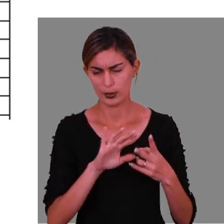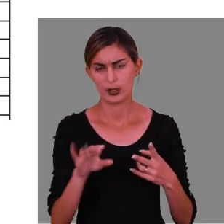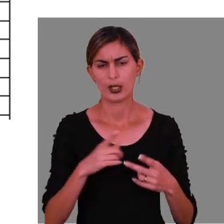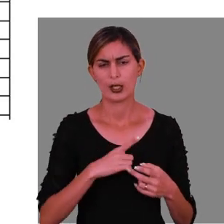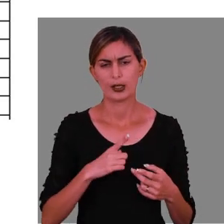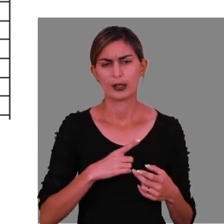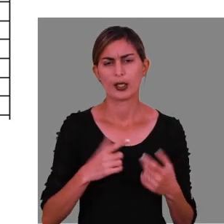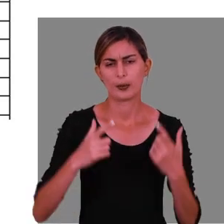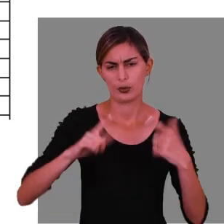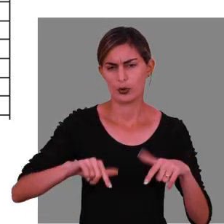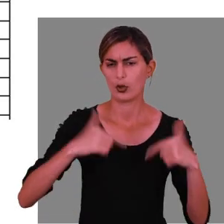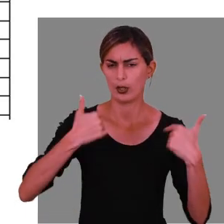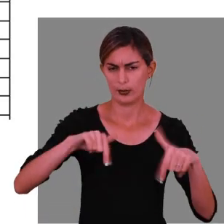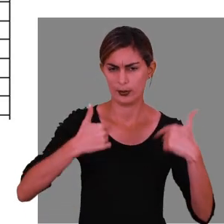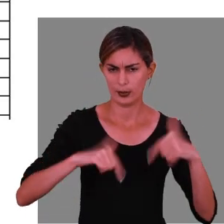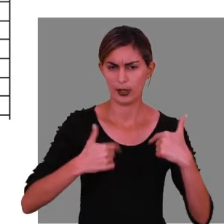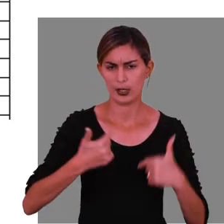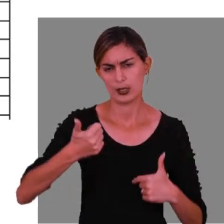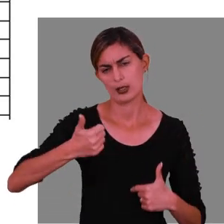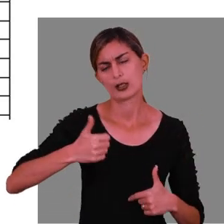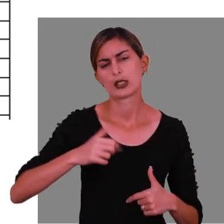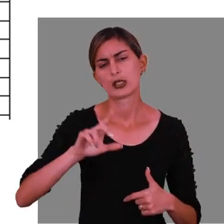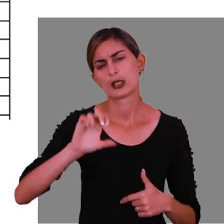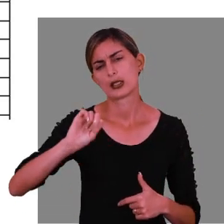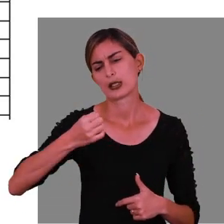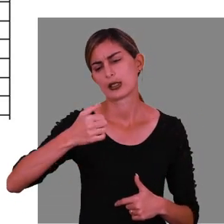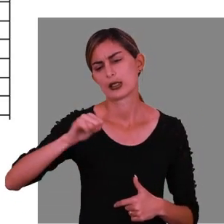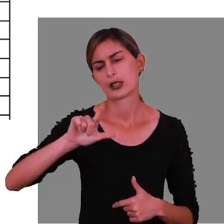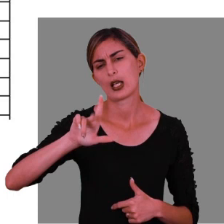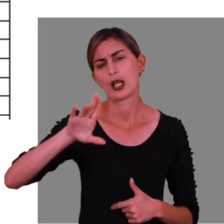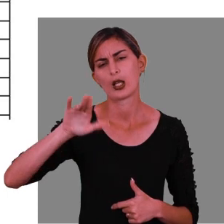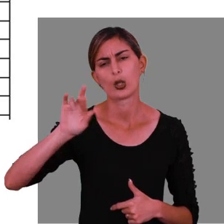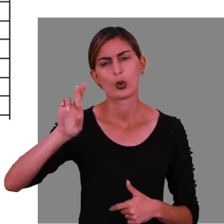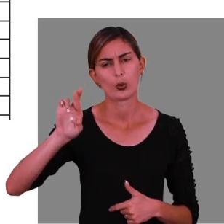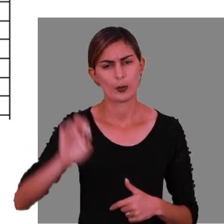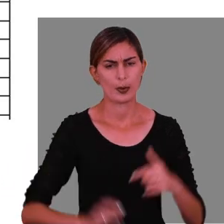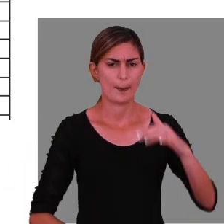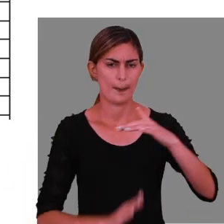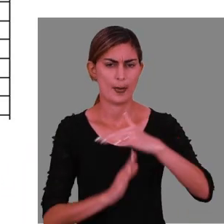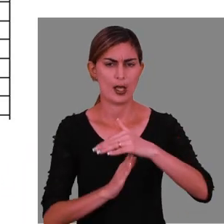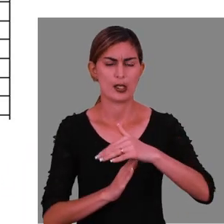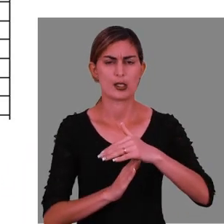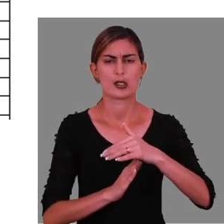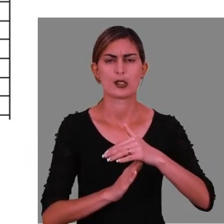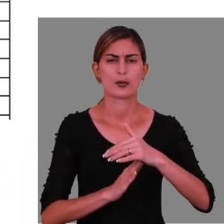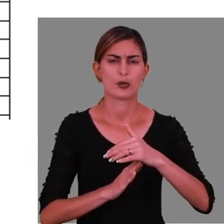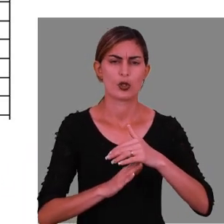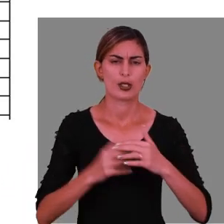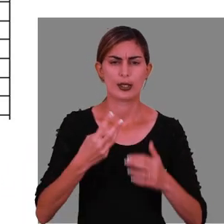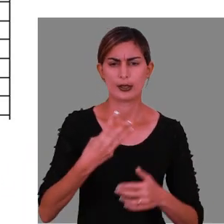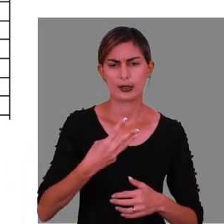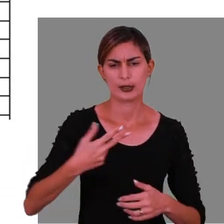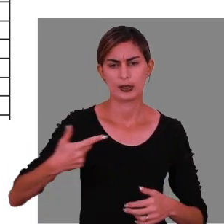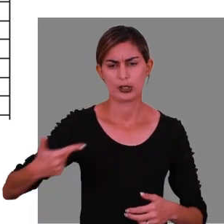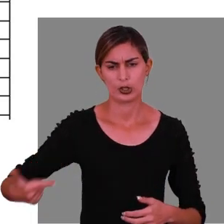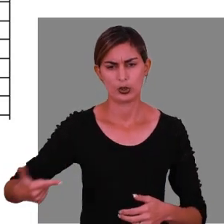isolada, temos que o ambiente de trabalho é salubre. O máximo permitido no nosso quadro é